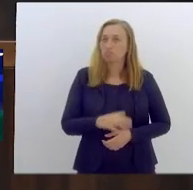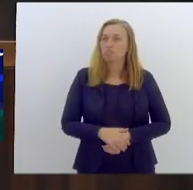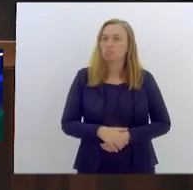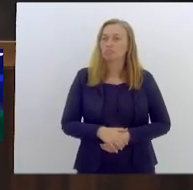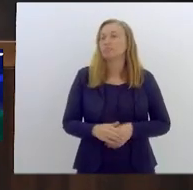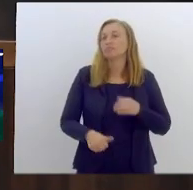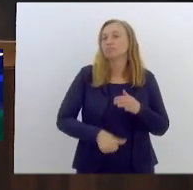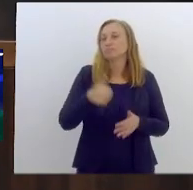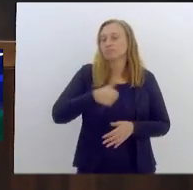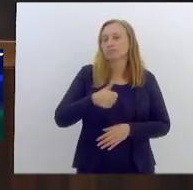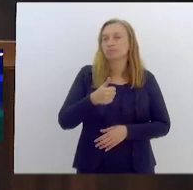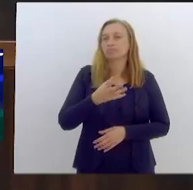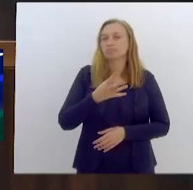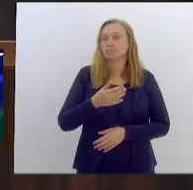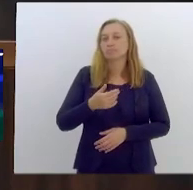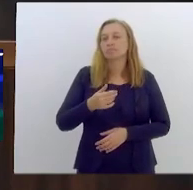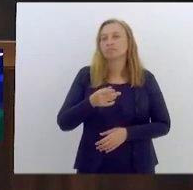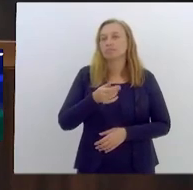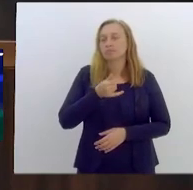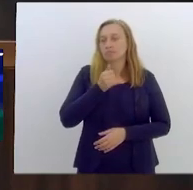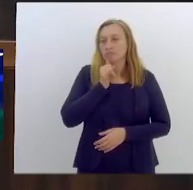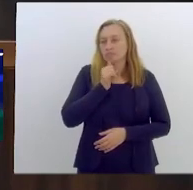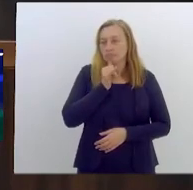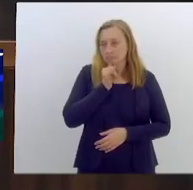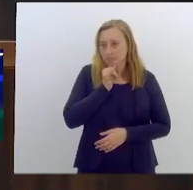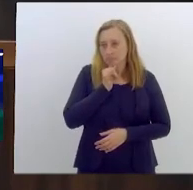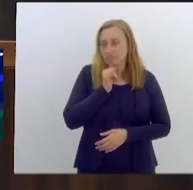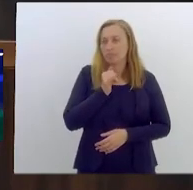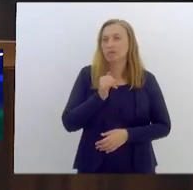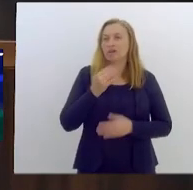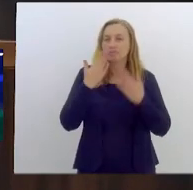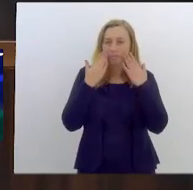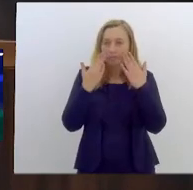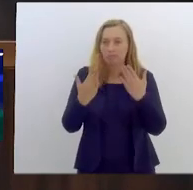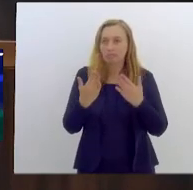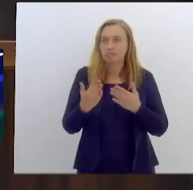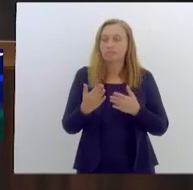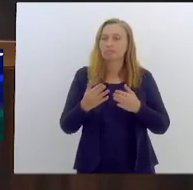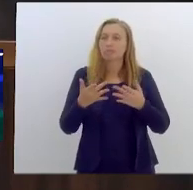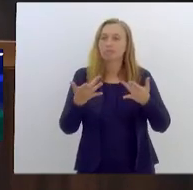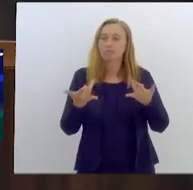foi a primeira mulher a apresentar uma peça jurídica no Piauí, uma mulher negra,